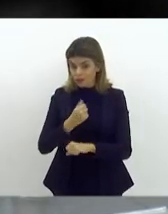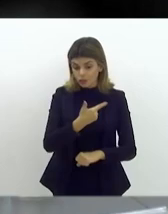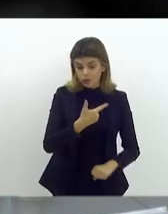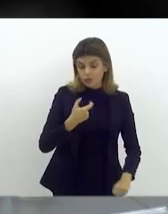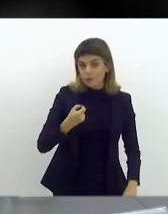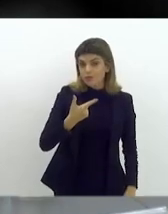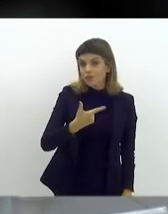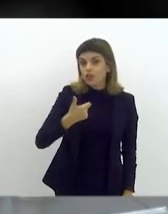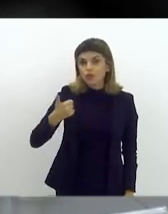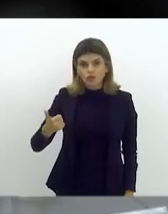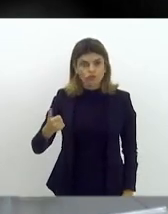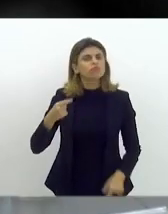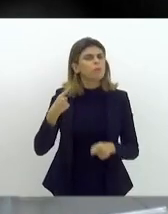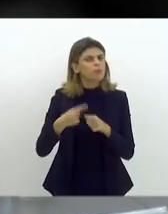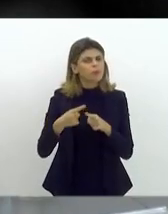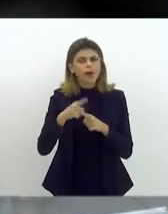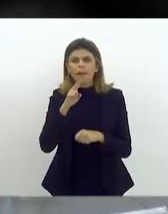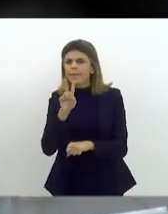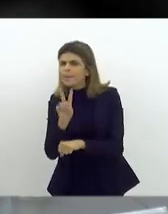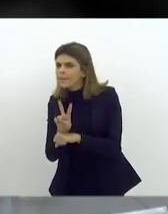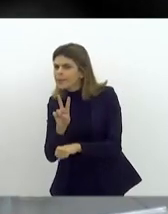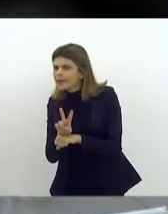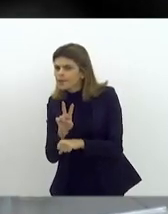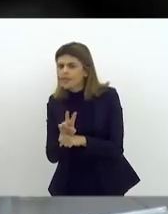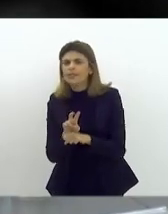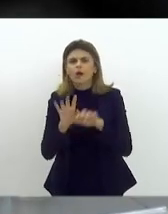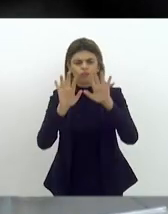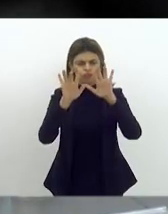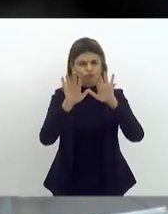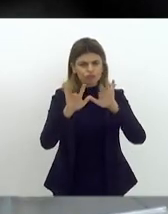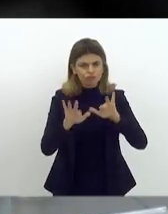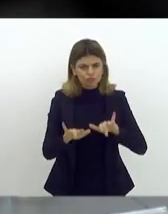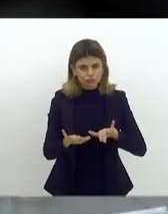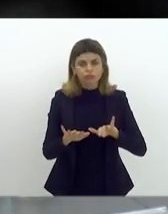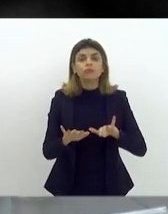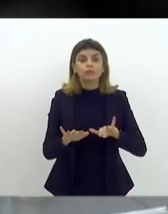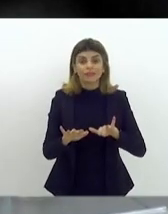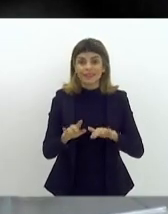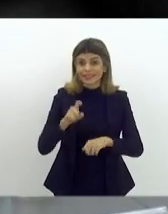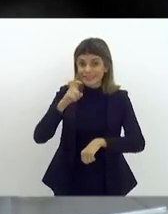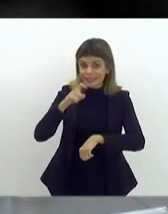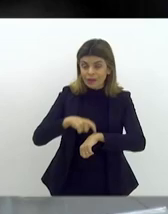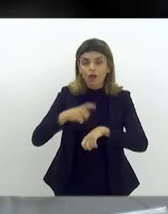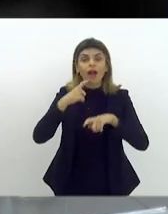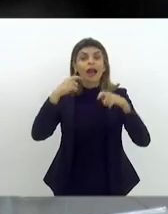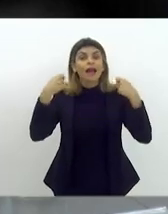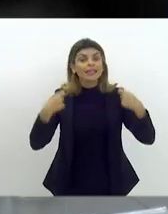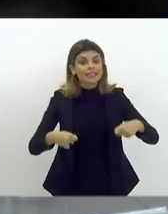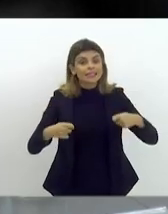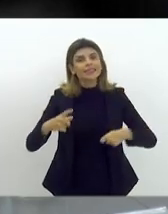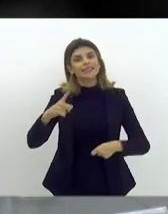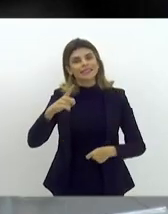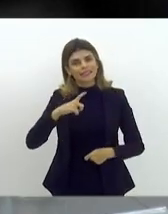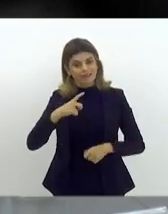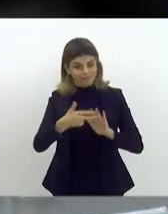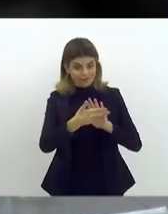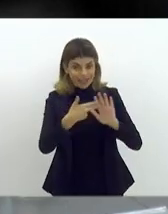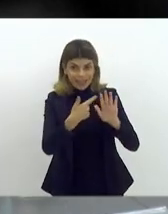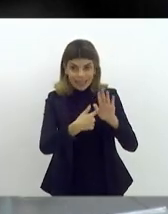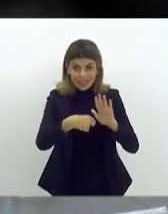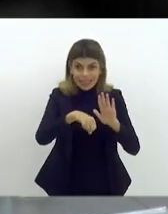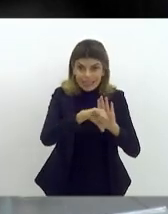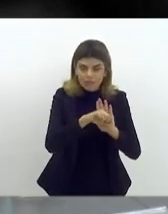porque na previsão da redação originária a gente tinha a exigência de que para haver a configuração desse crime